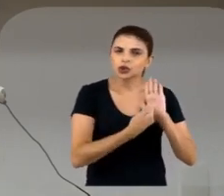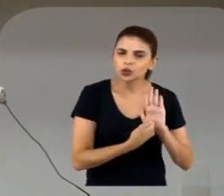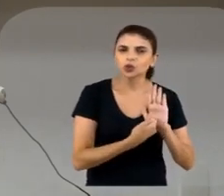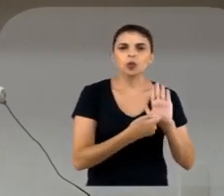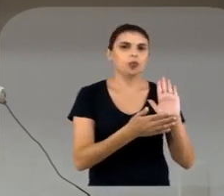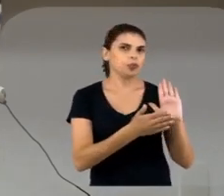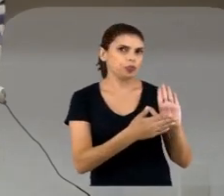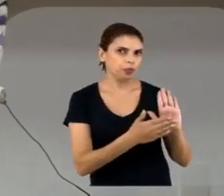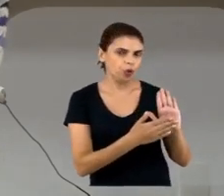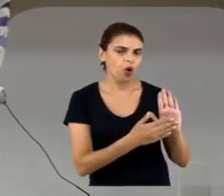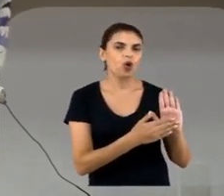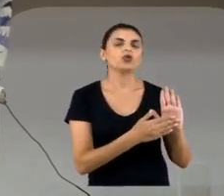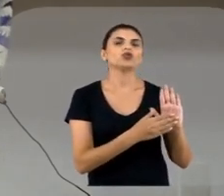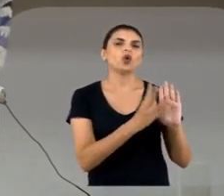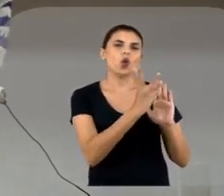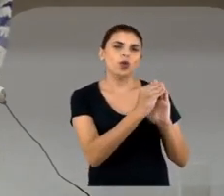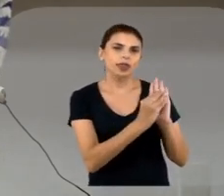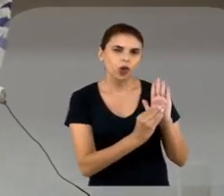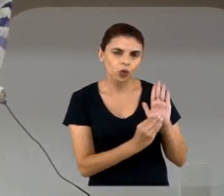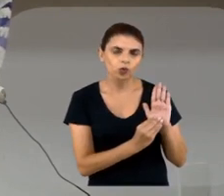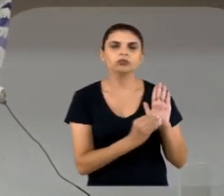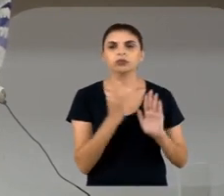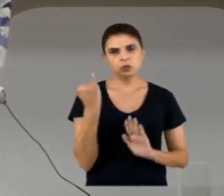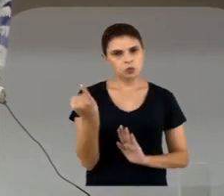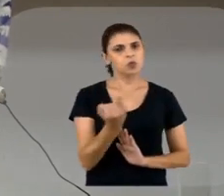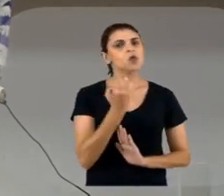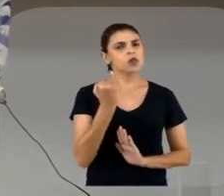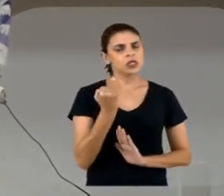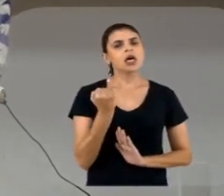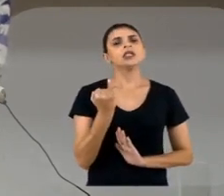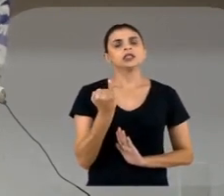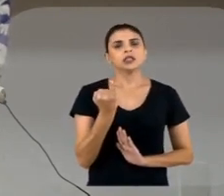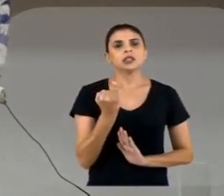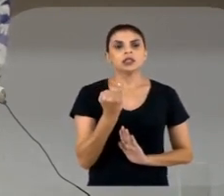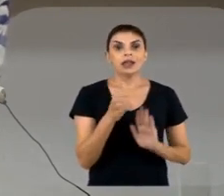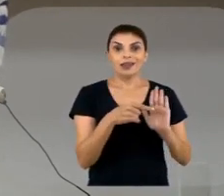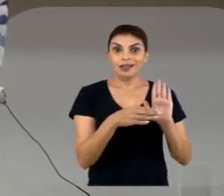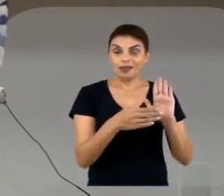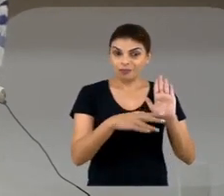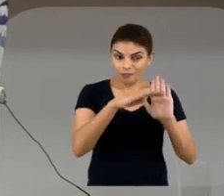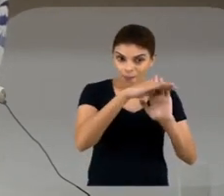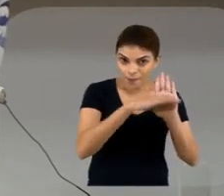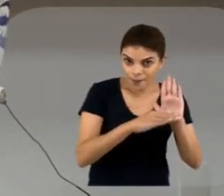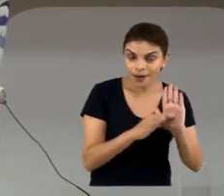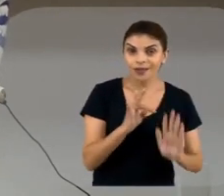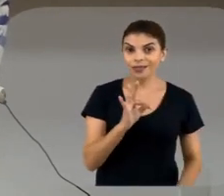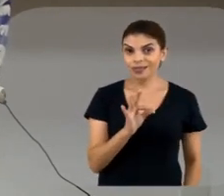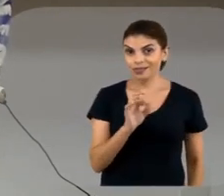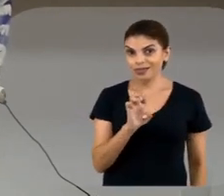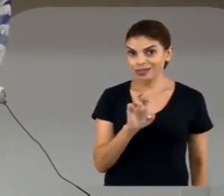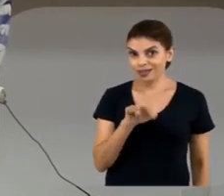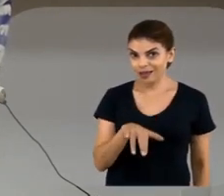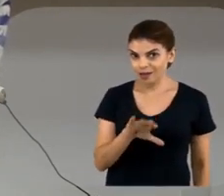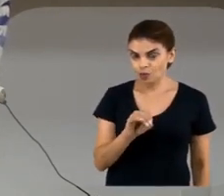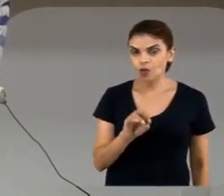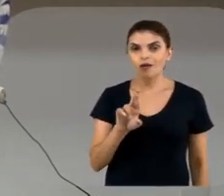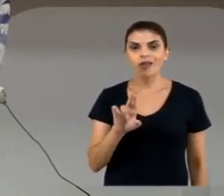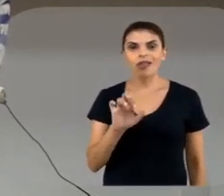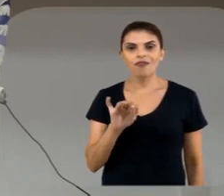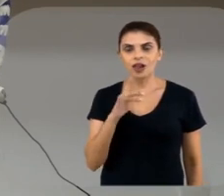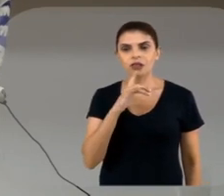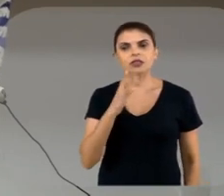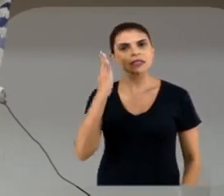a proposta dos conteúdos, é importante que esse termo de referência seja bem